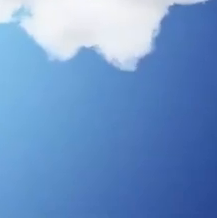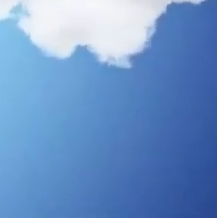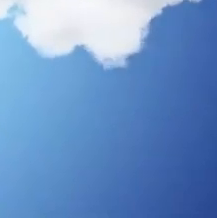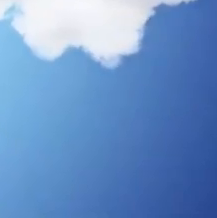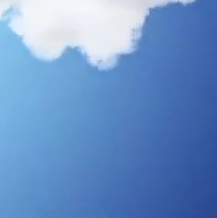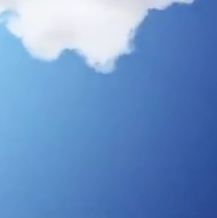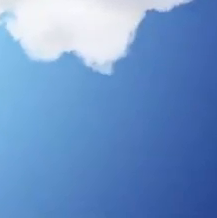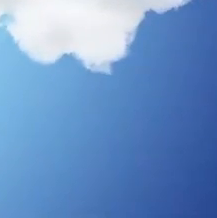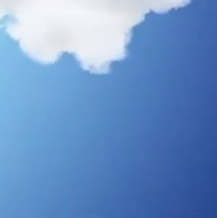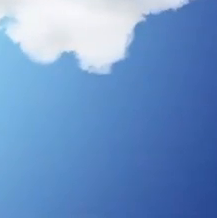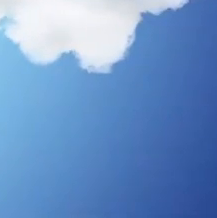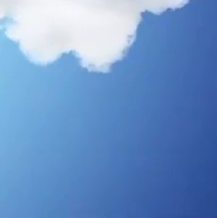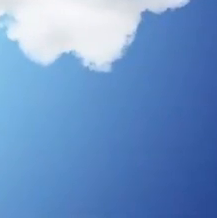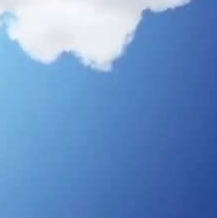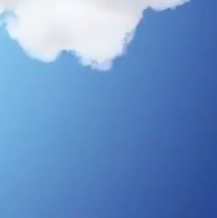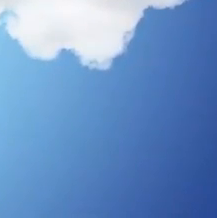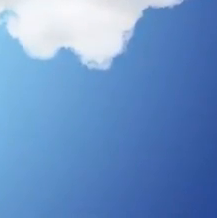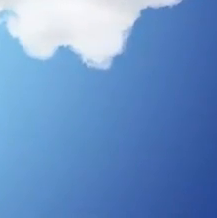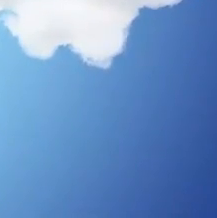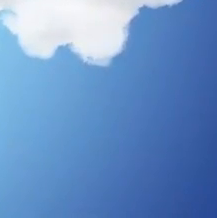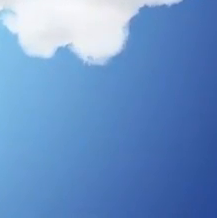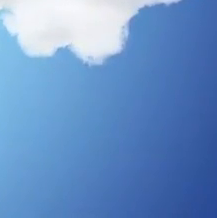E aí